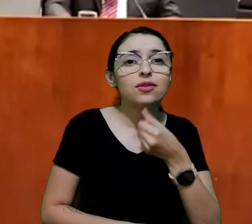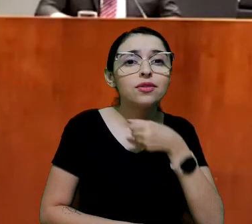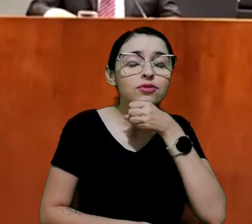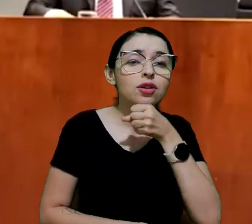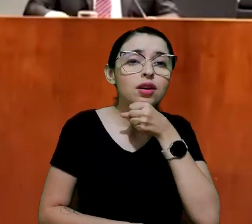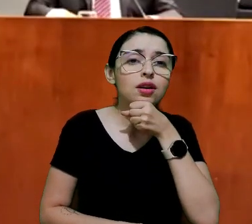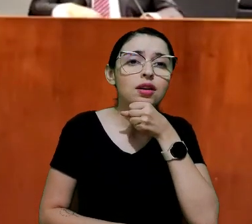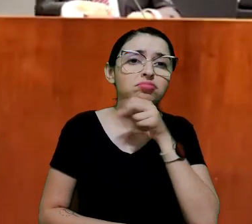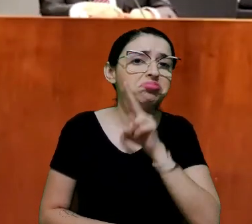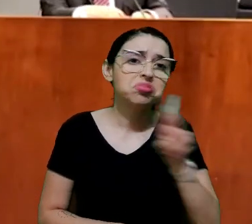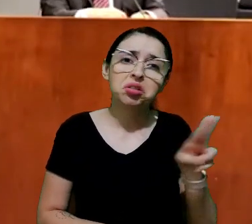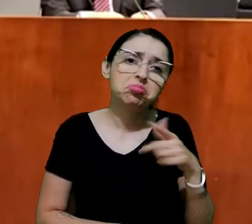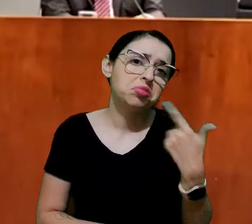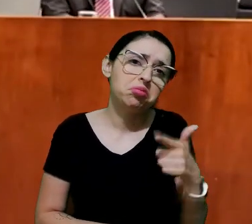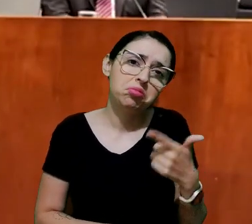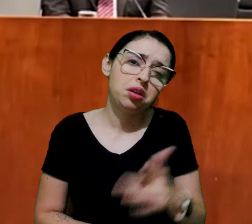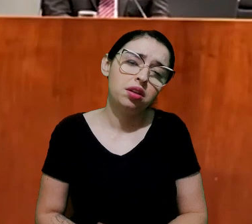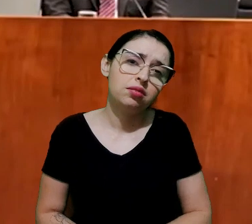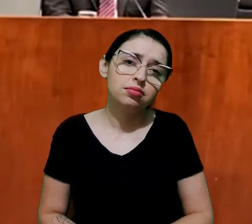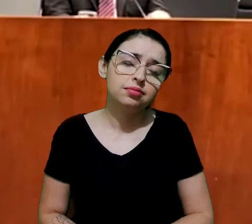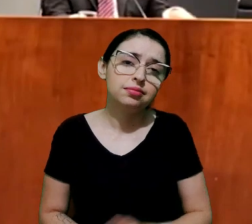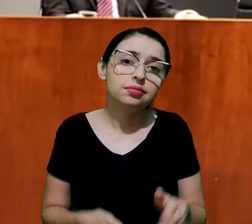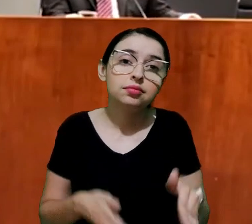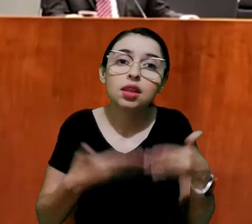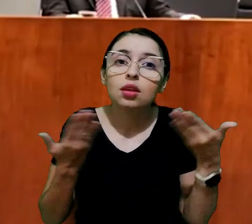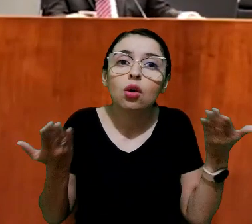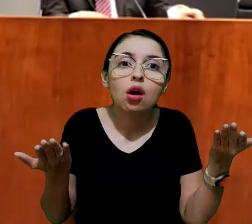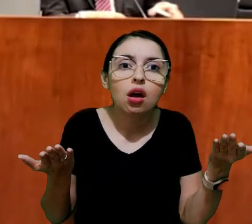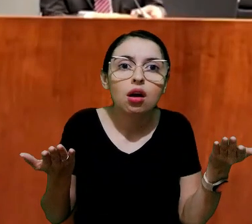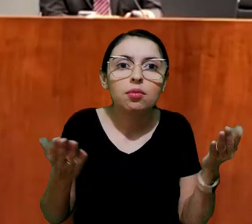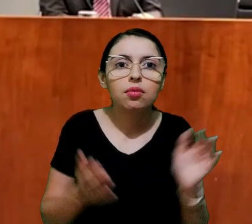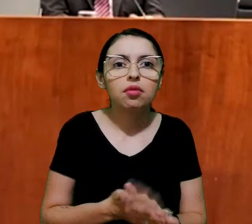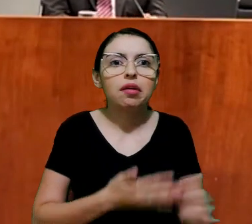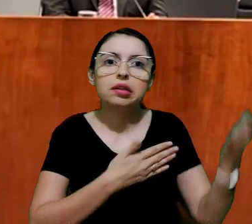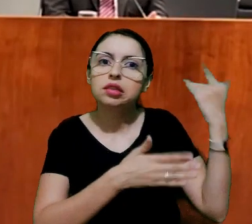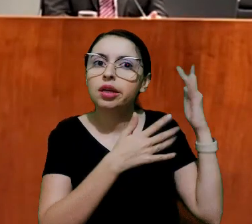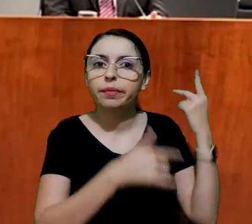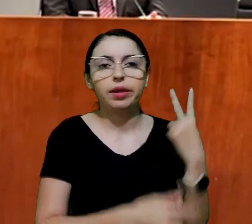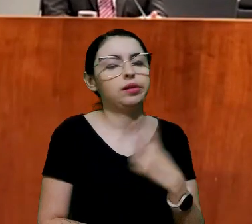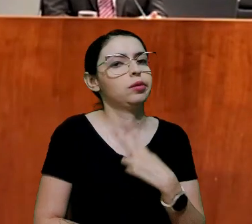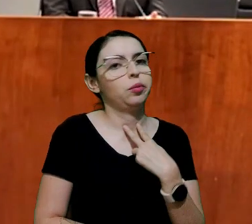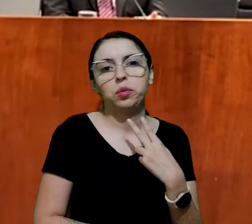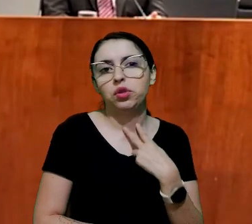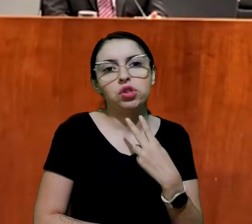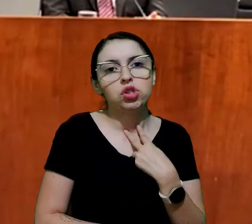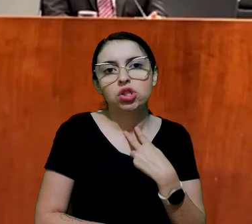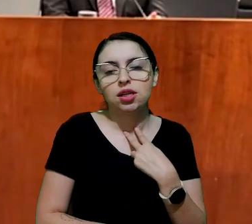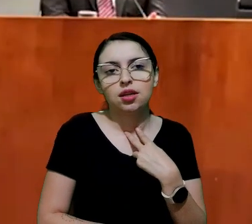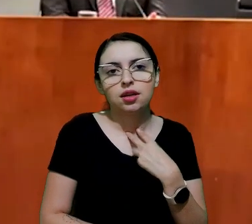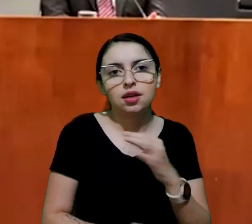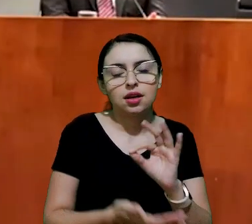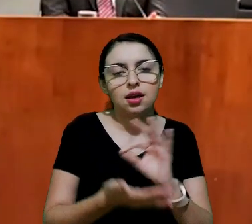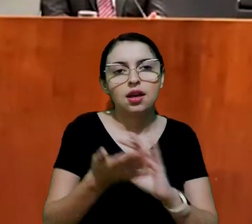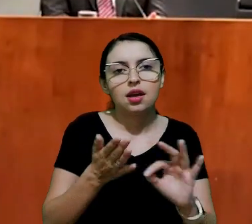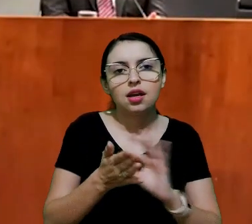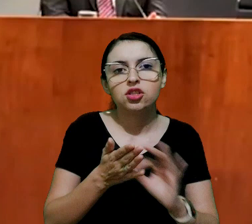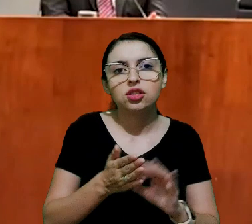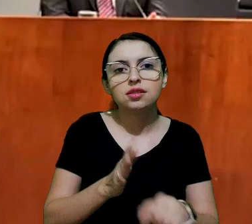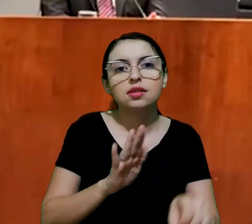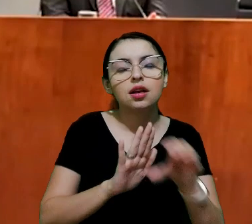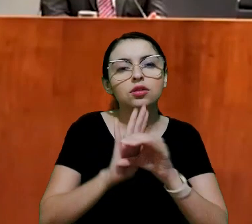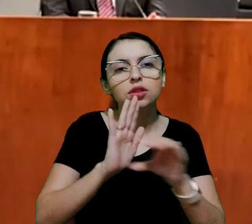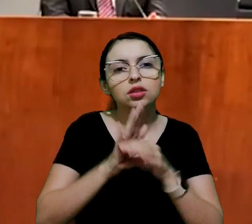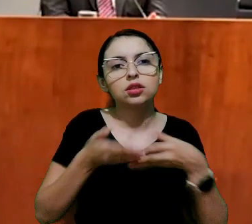a mátria e a pátria. E na época não se permitia o registro de nascimento